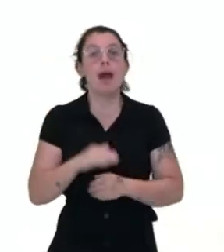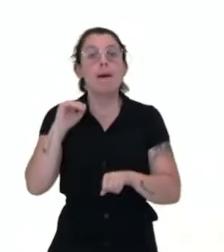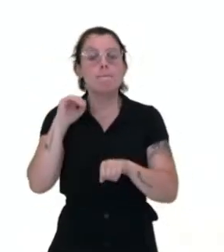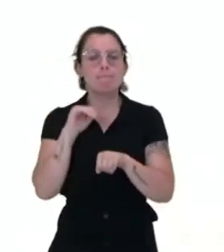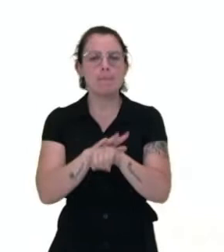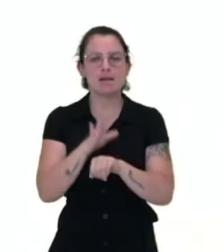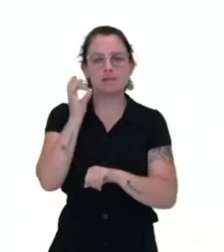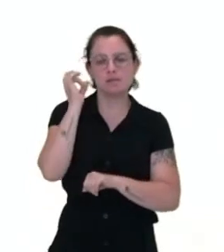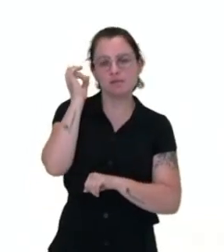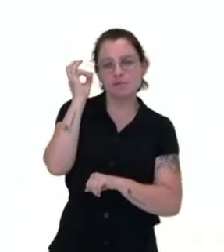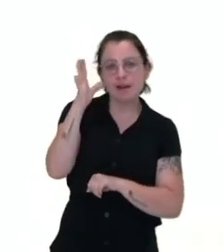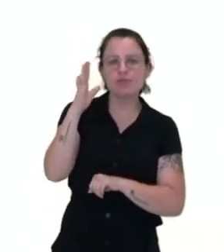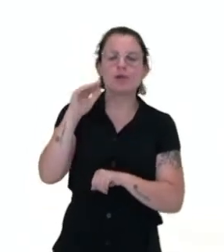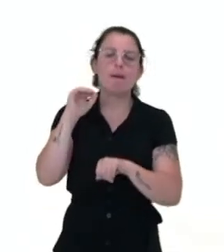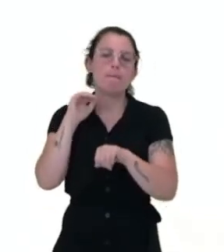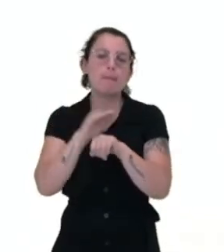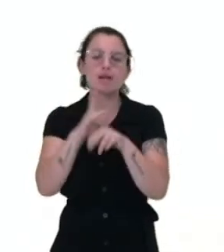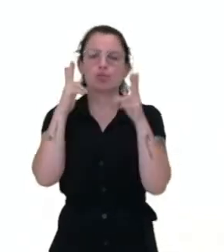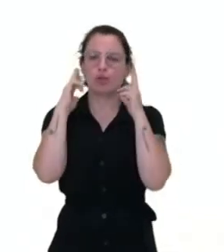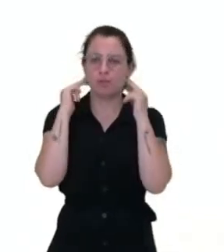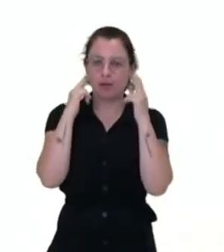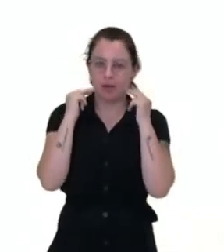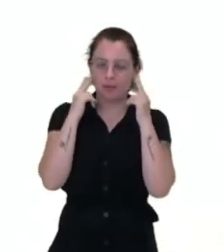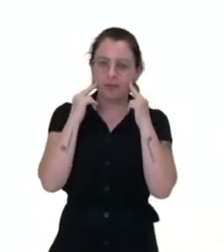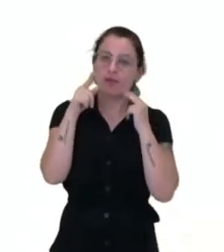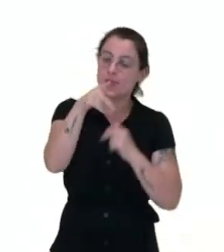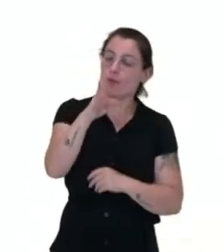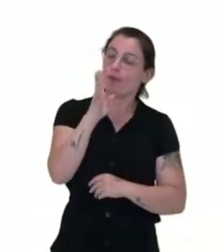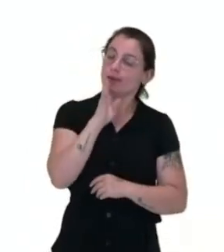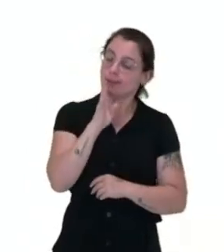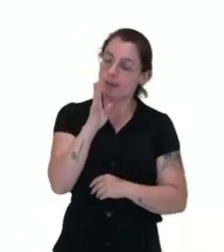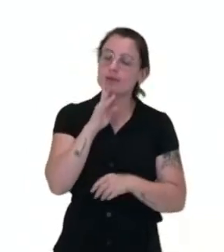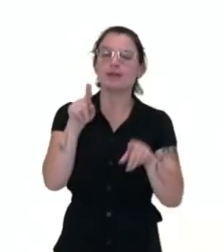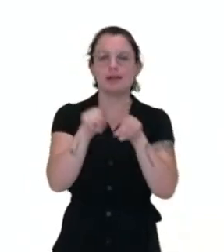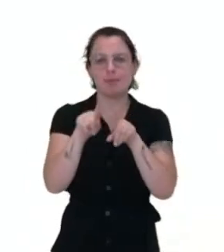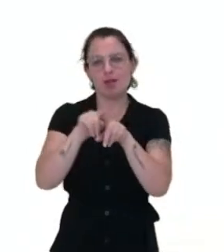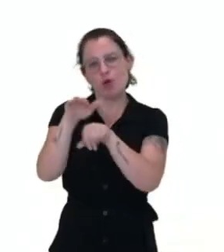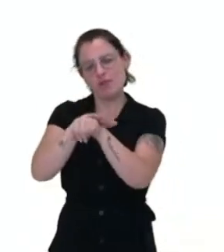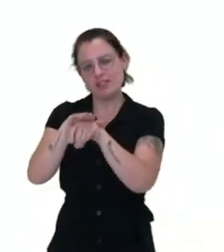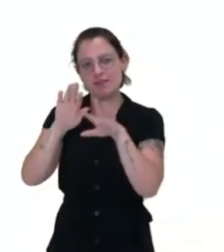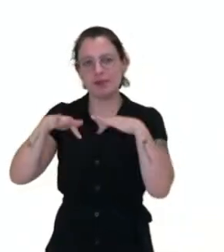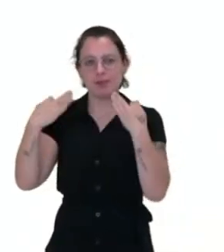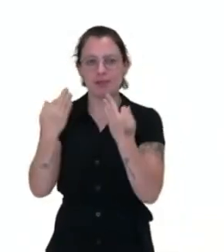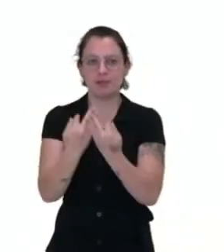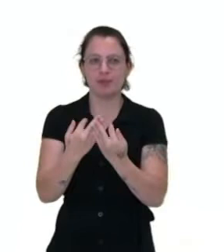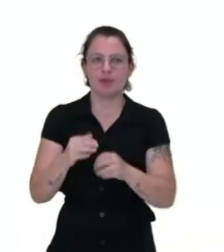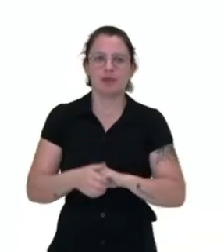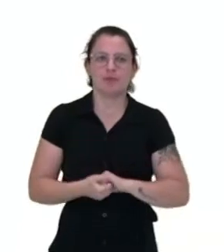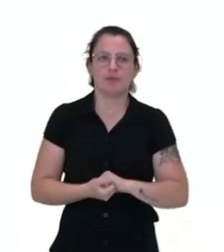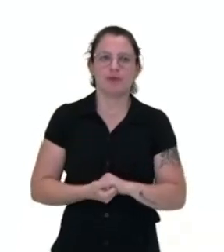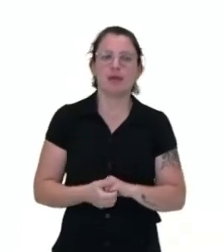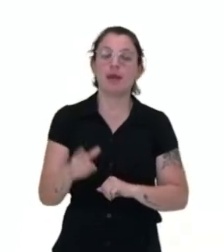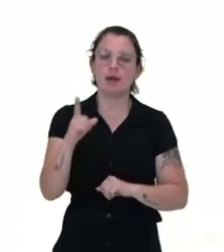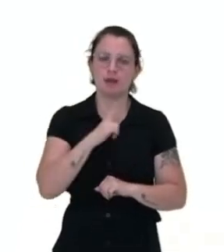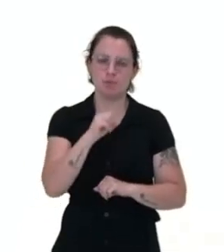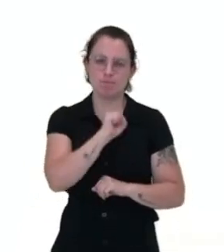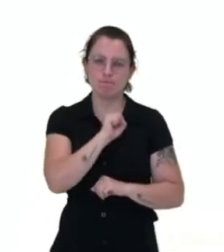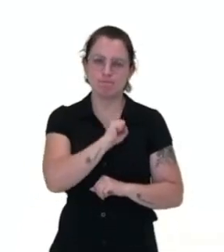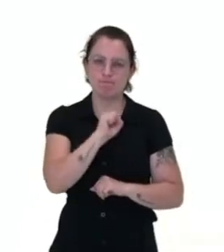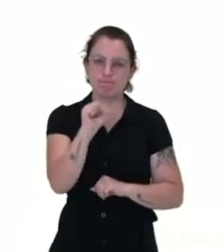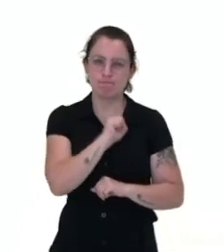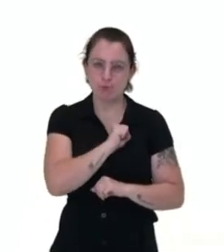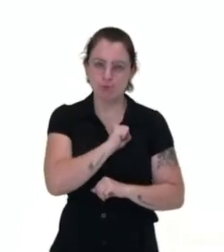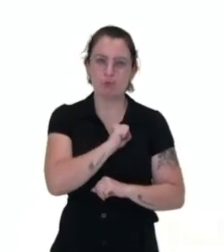para você ter um conhecimento e conversar com a sua família. As mais comuns incluem, então, o infarto, a